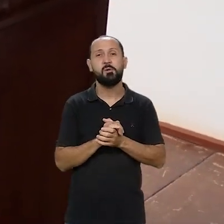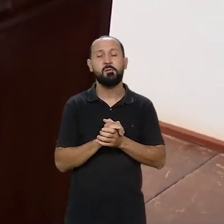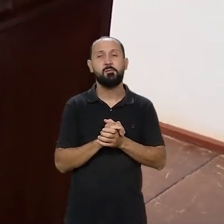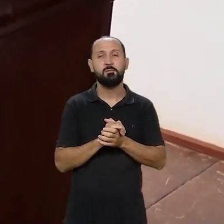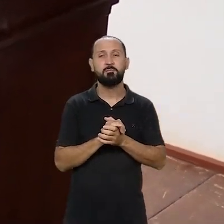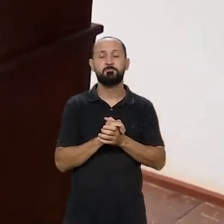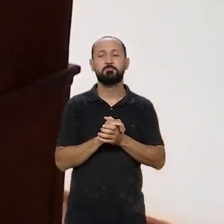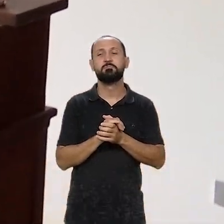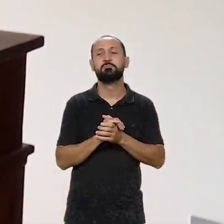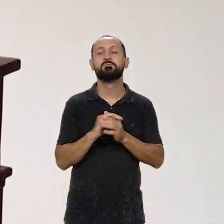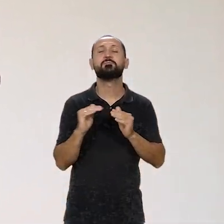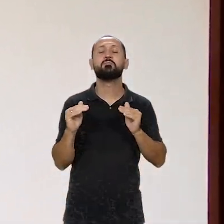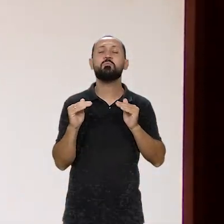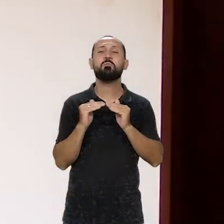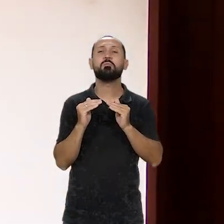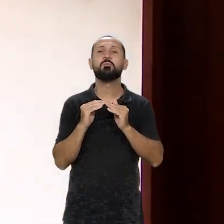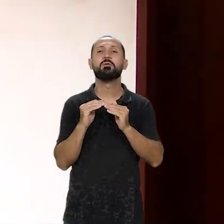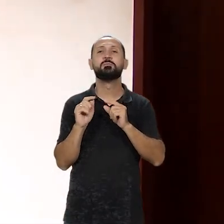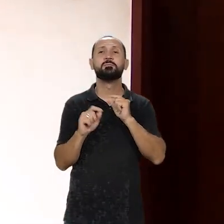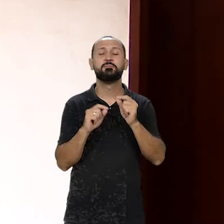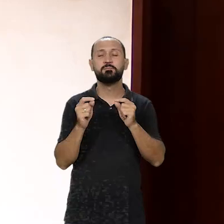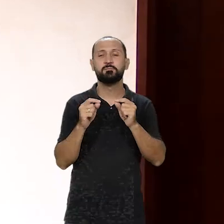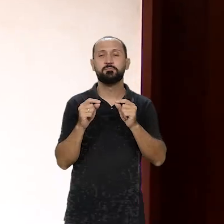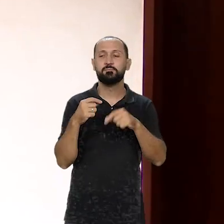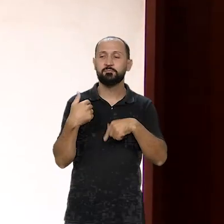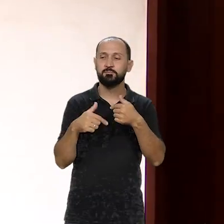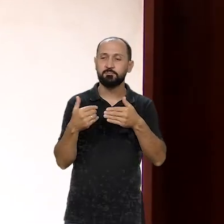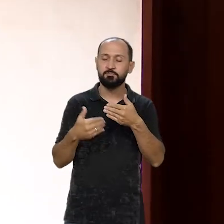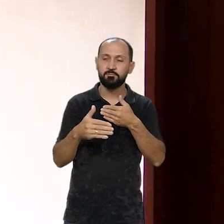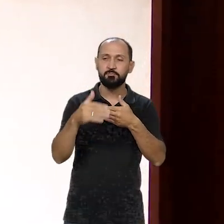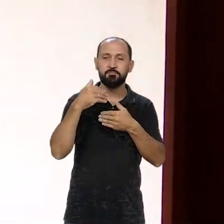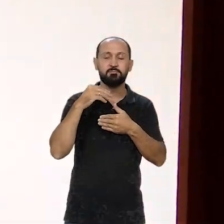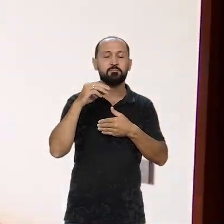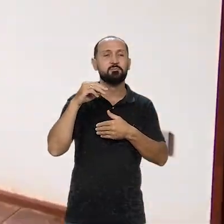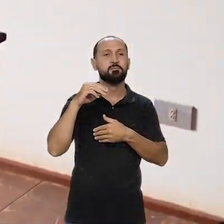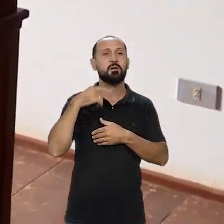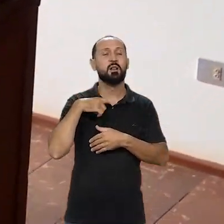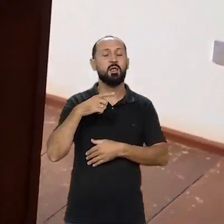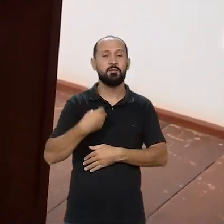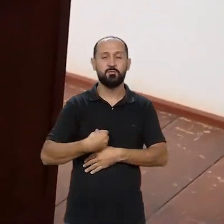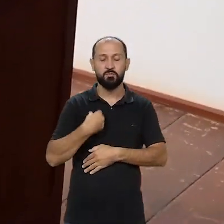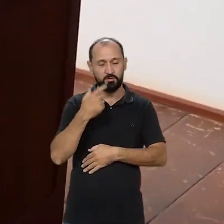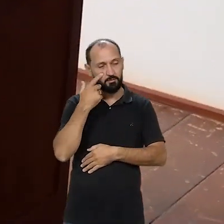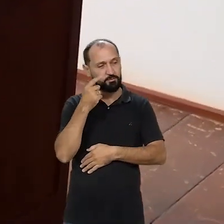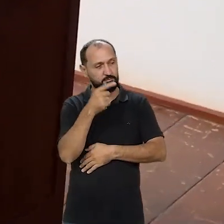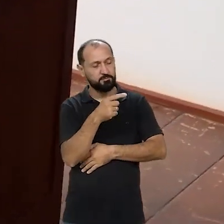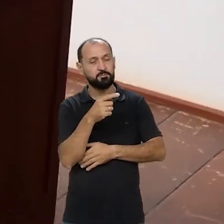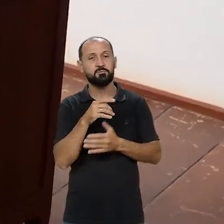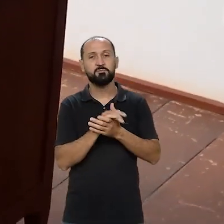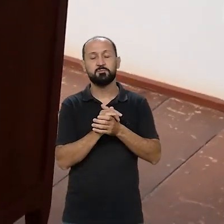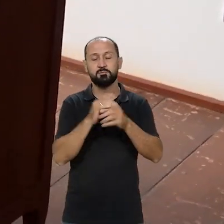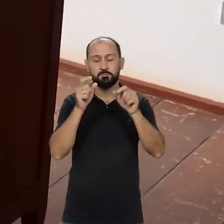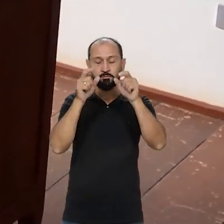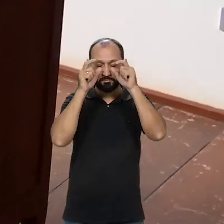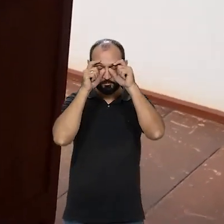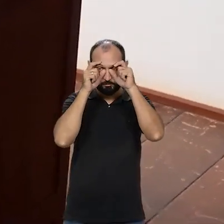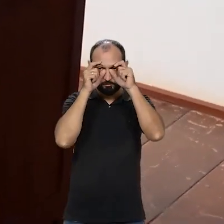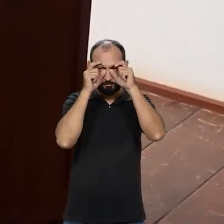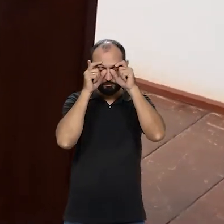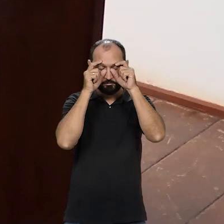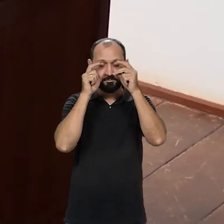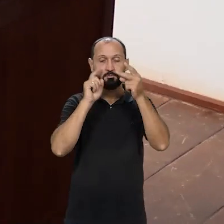fielmente, né, de acordo com o funcionamento dele enquanto o Manuel era vivo. Ali você pode ver